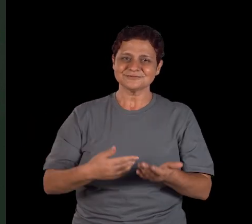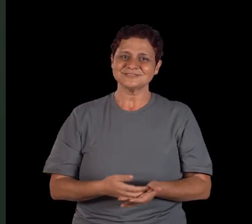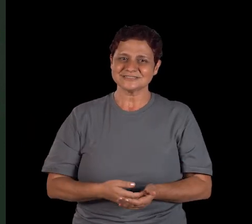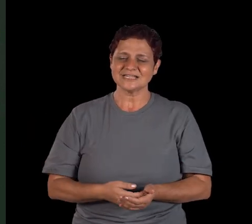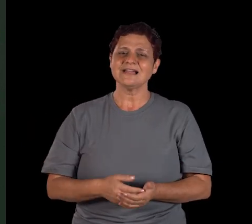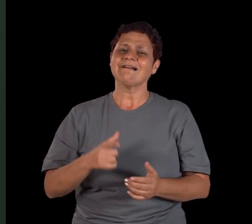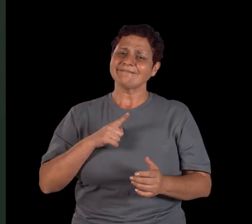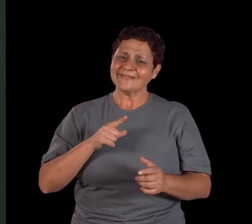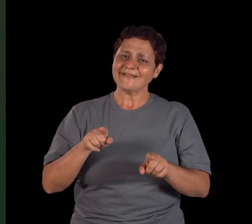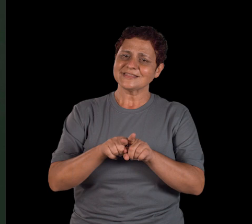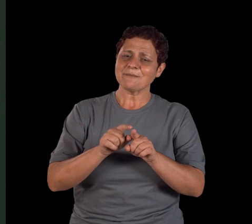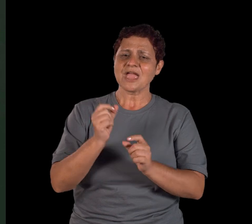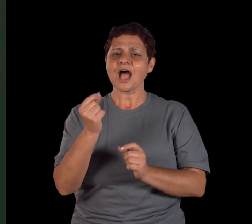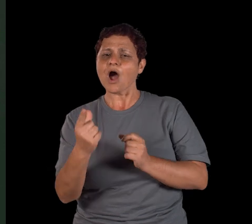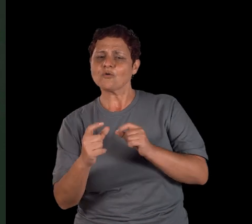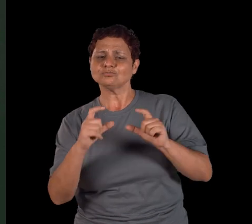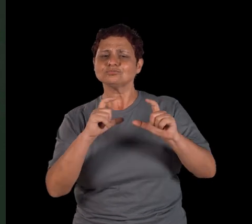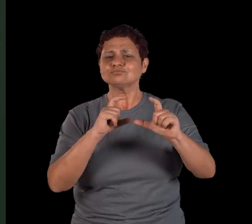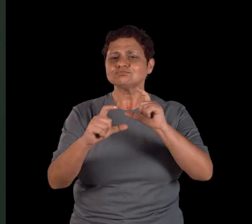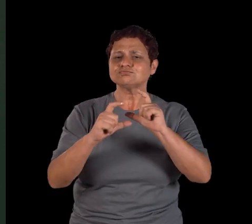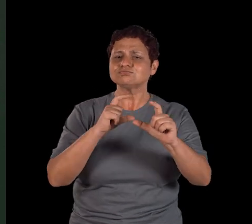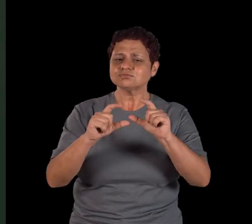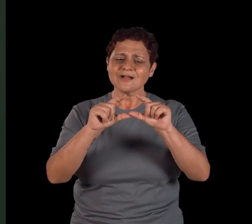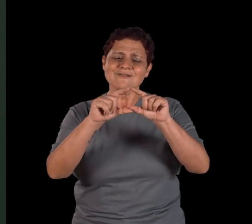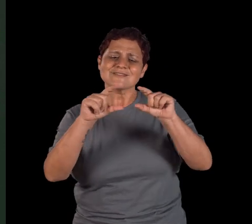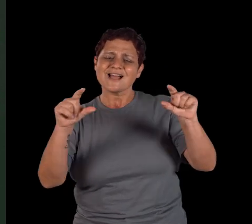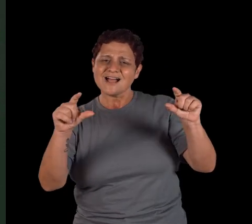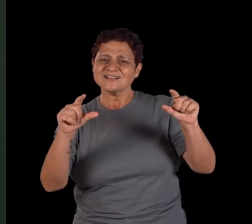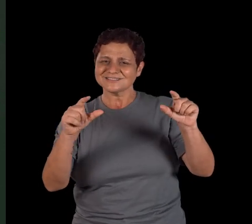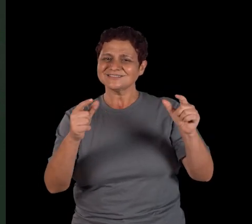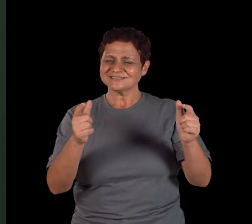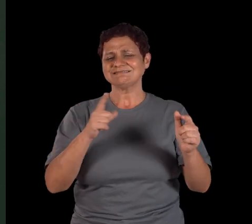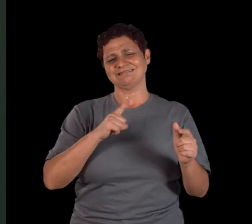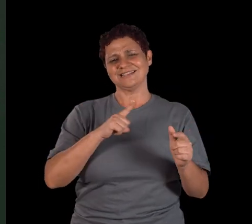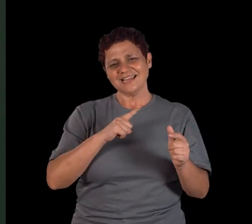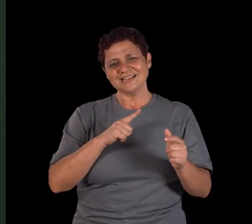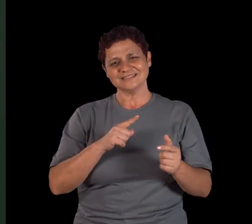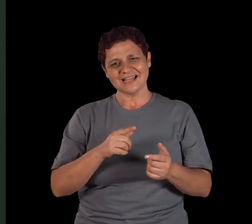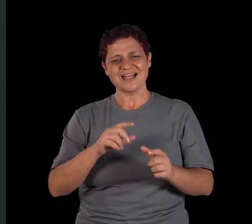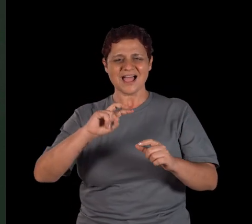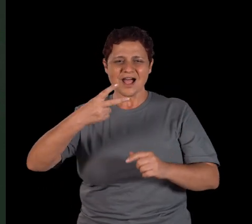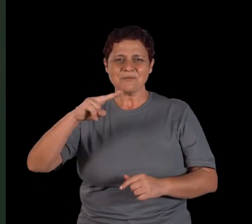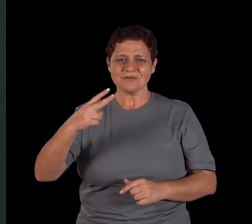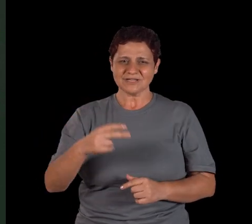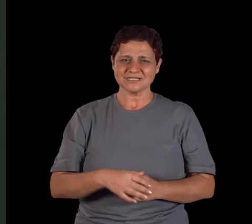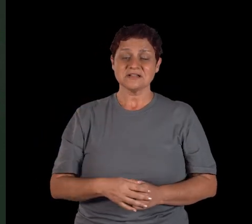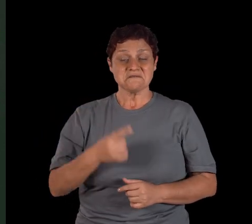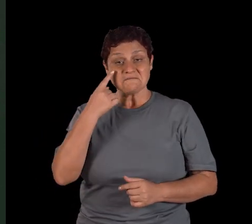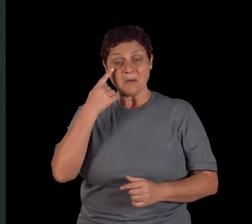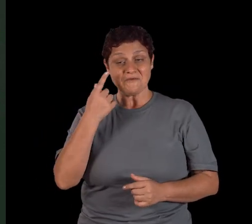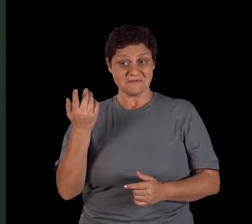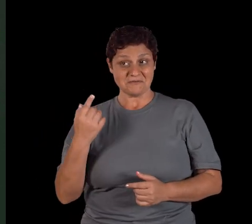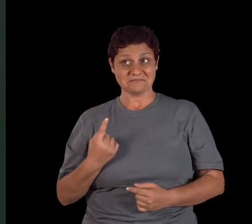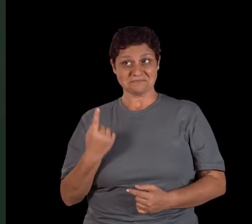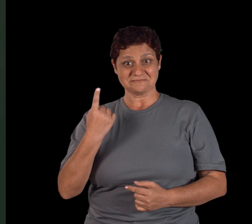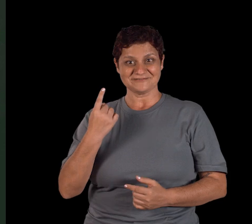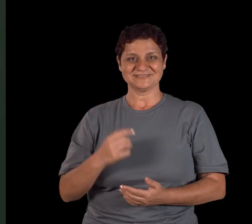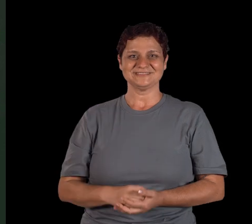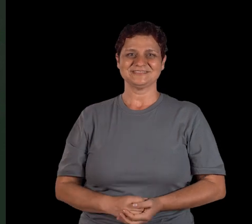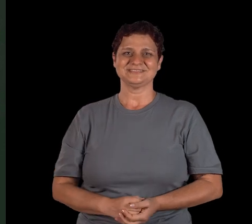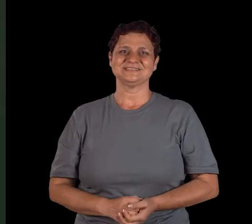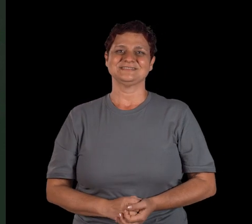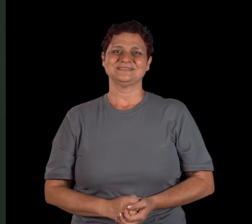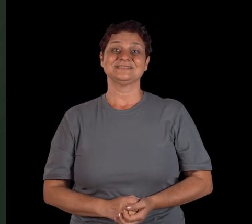algumas tirinhas, algumas charges que trabalham com isso, né? Até quadrinhos aí que trabalham com isso. Ô, produção, coloca esse quadrinho bonitinho aí, ó.